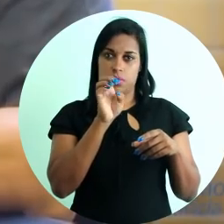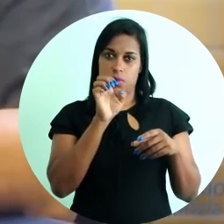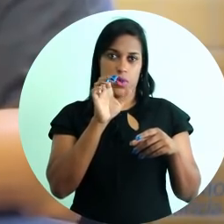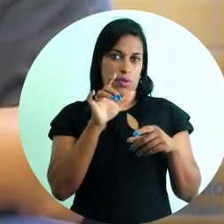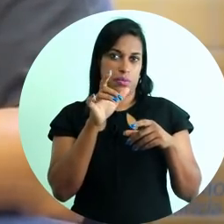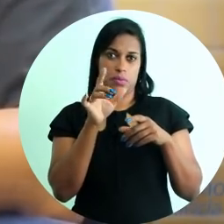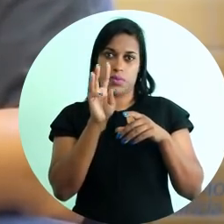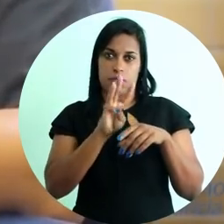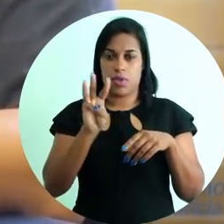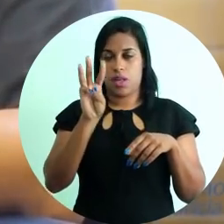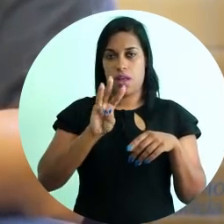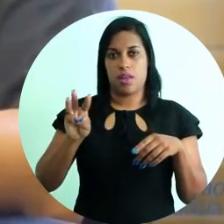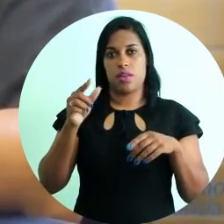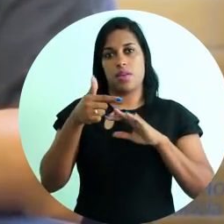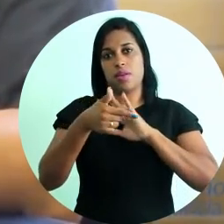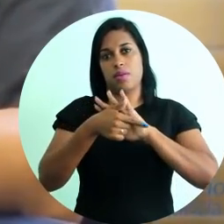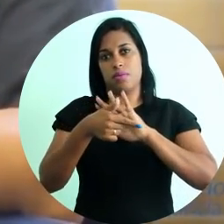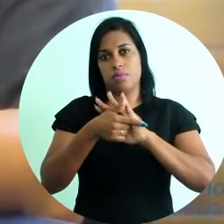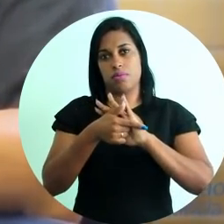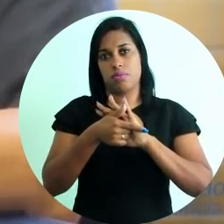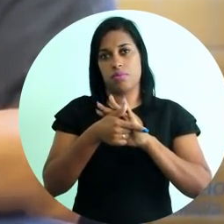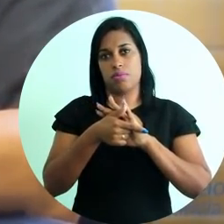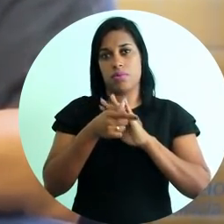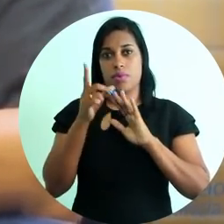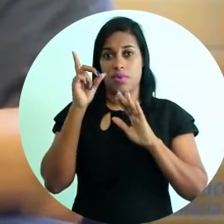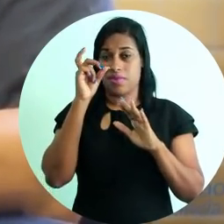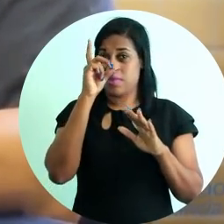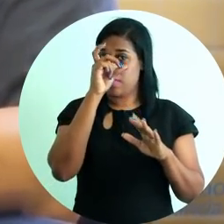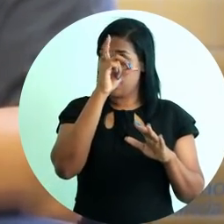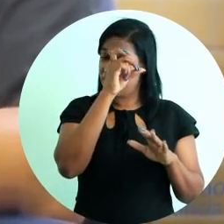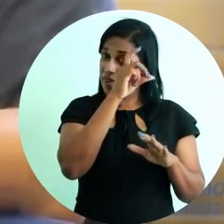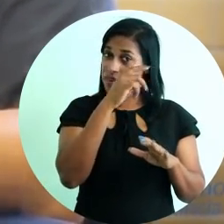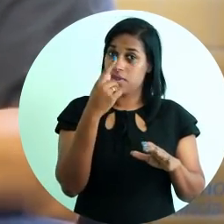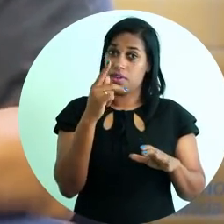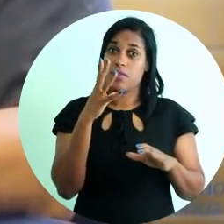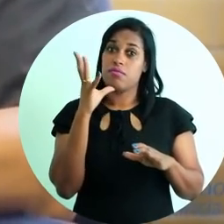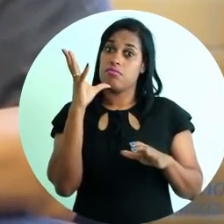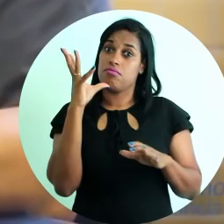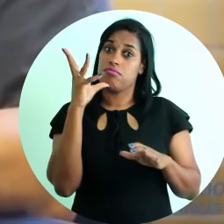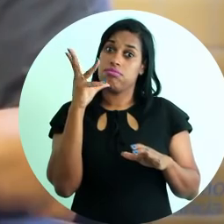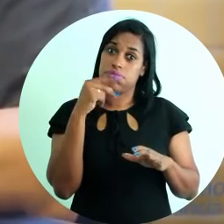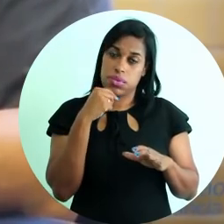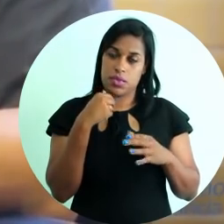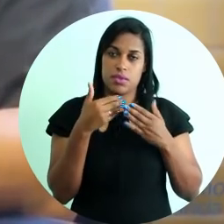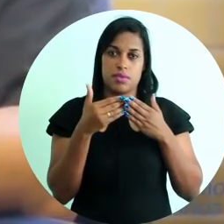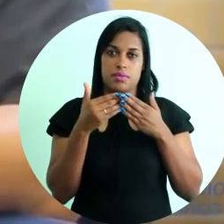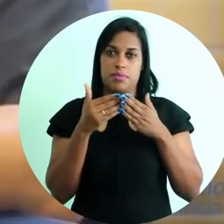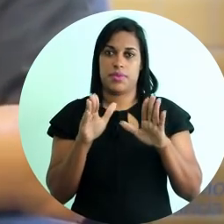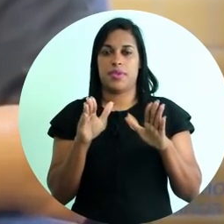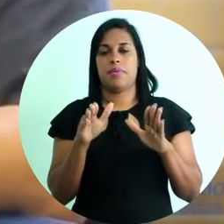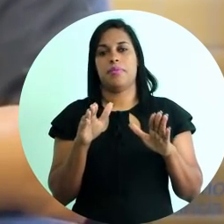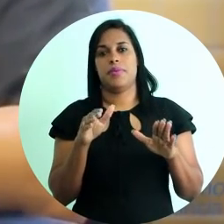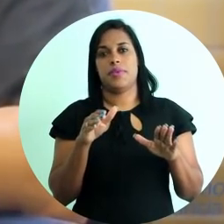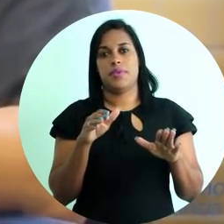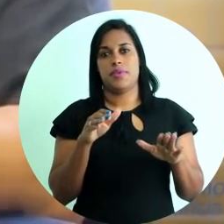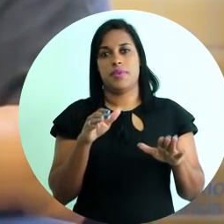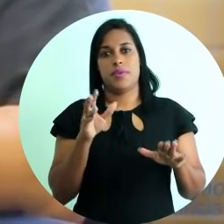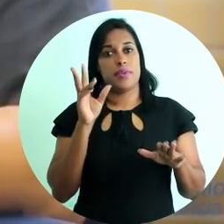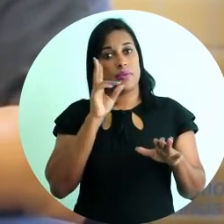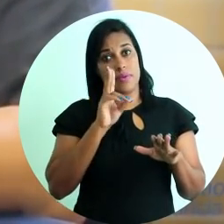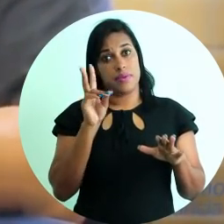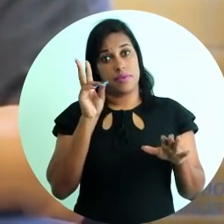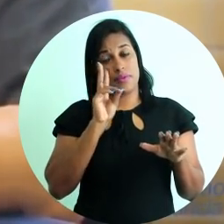uma página que era extremamente carregada em termos de imagem e essa página demorava muito para abrir. Do ponto de vista